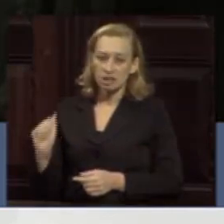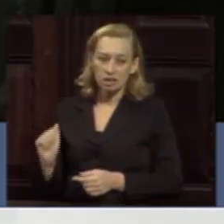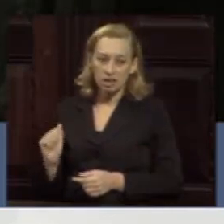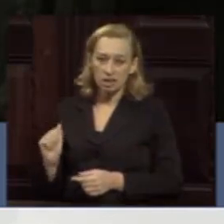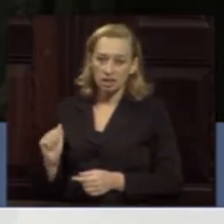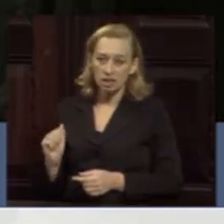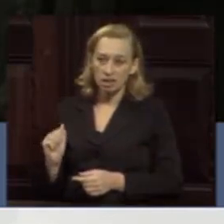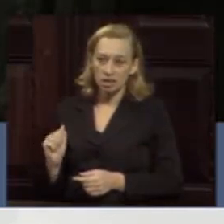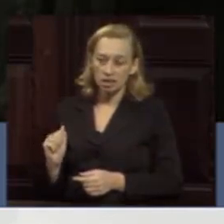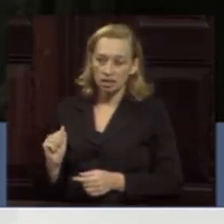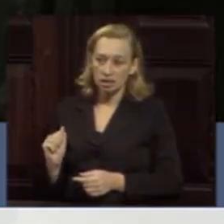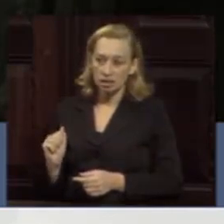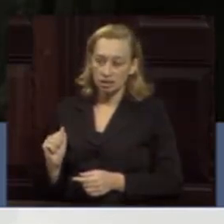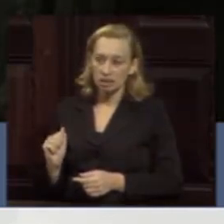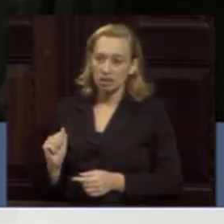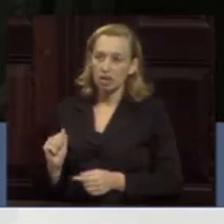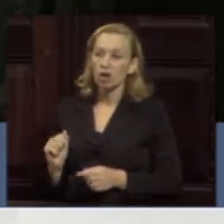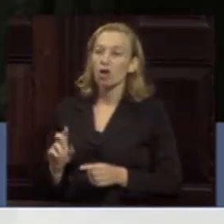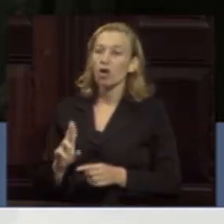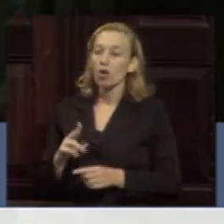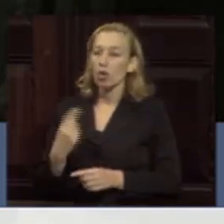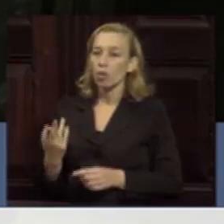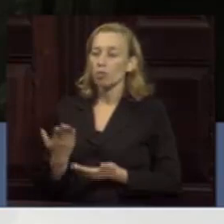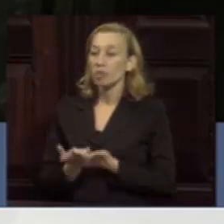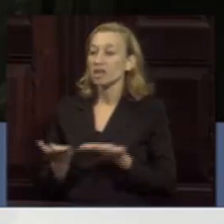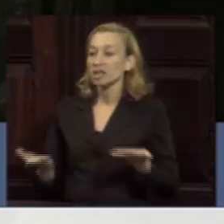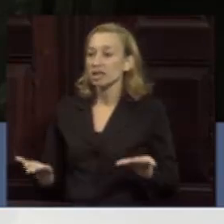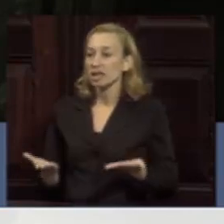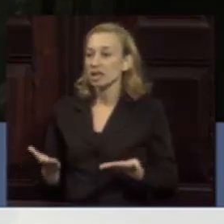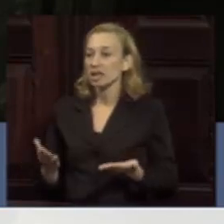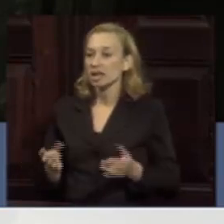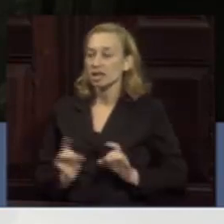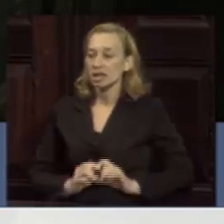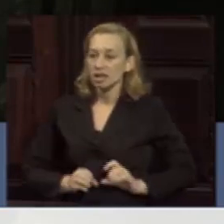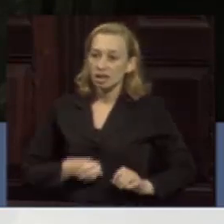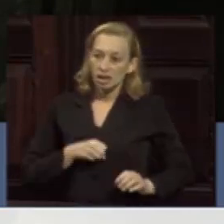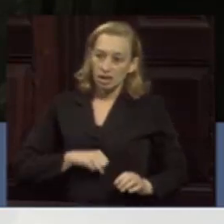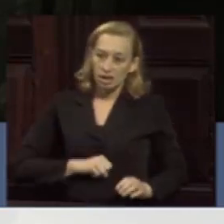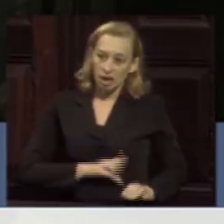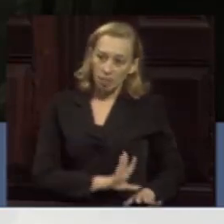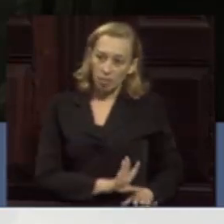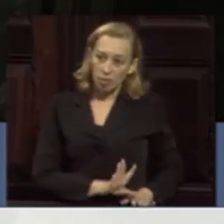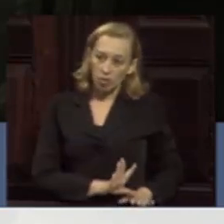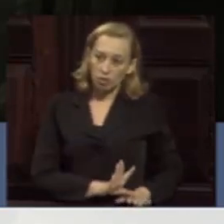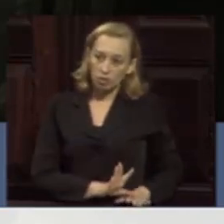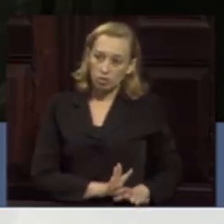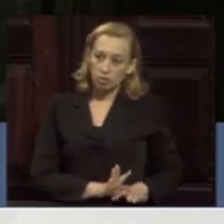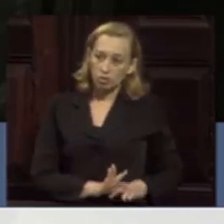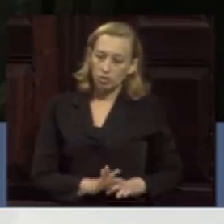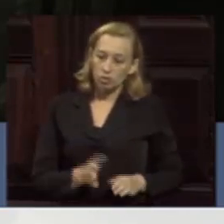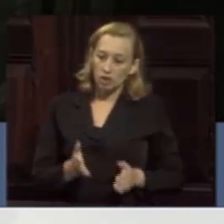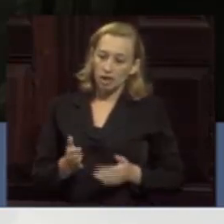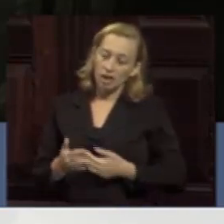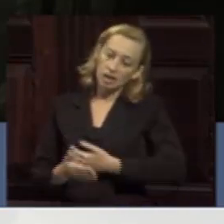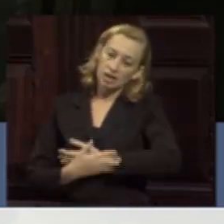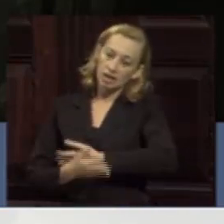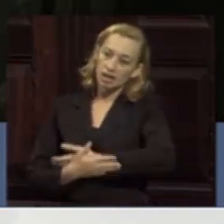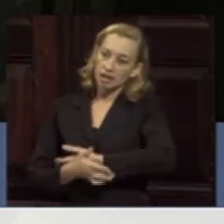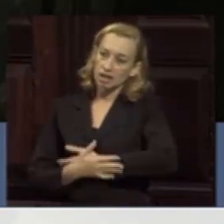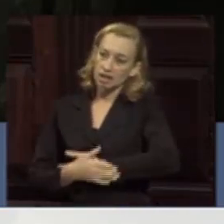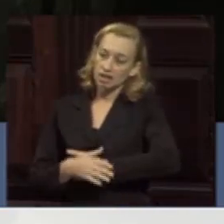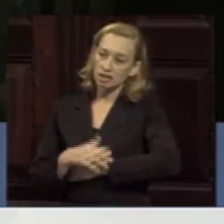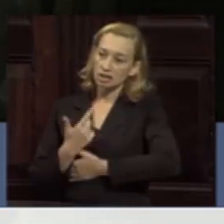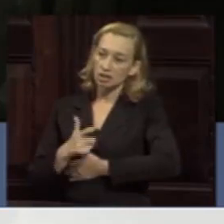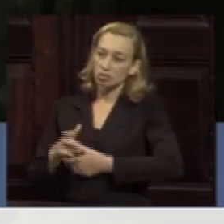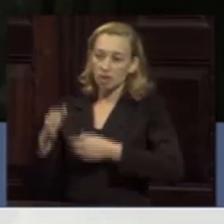de si um feto sem cérebro, anencéfalo. Essas foram conquistas